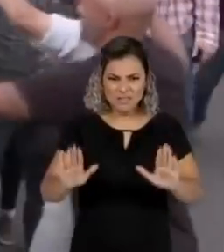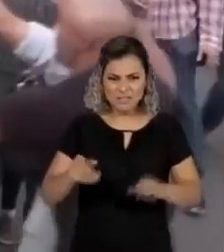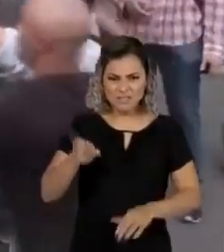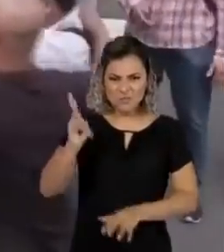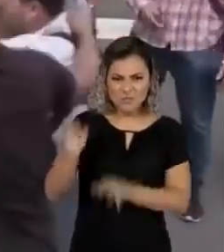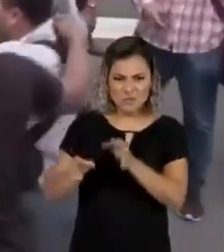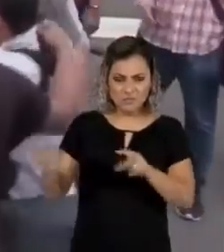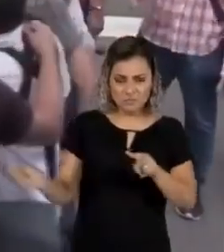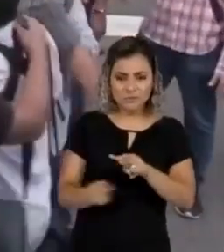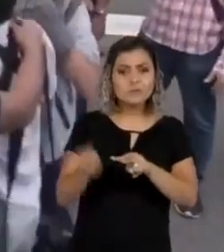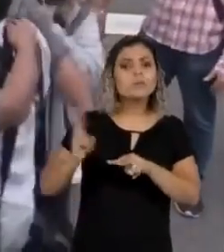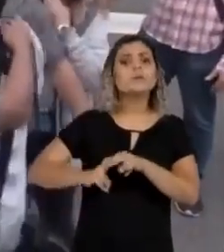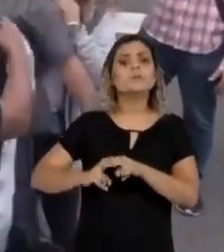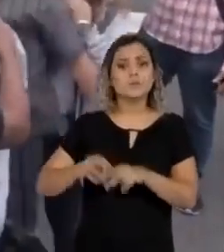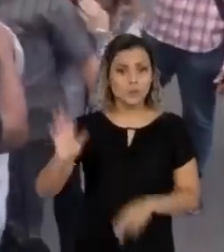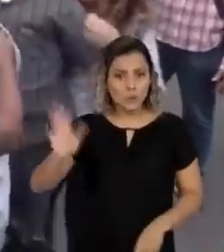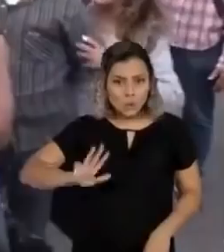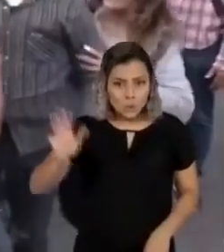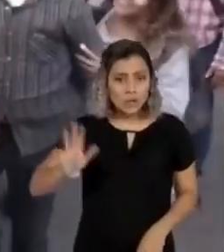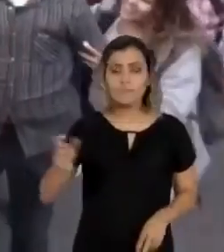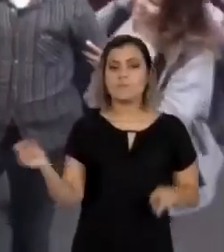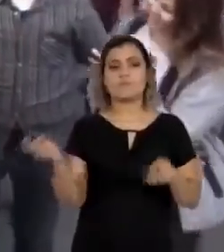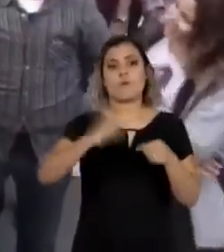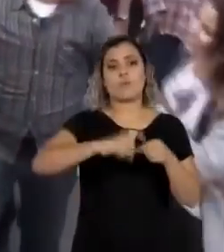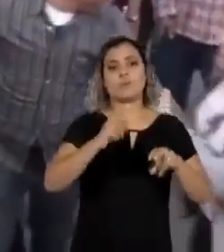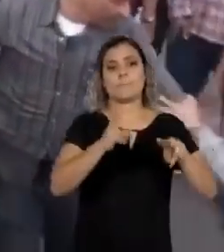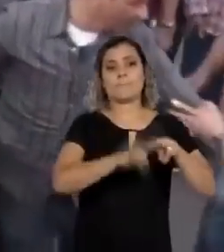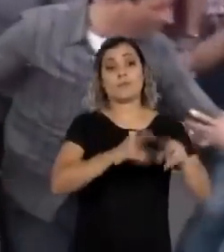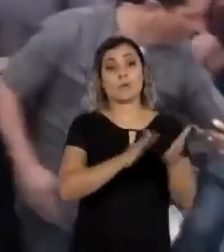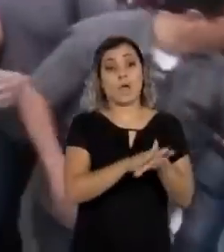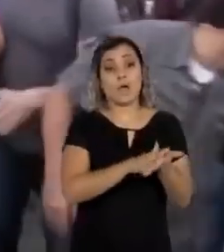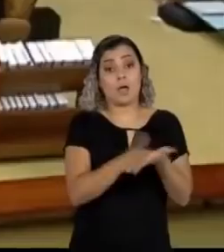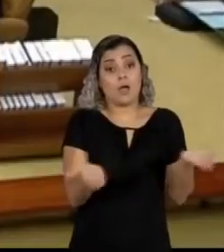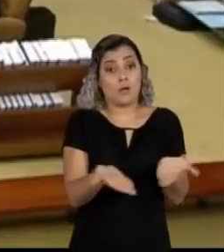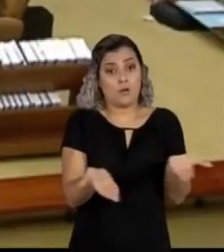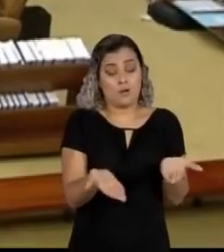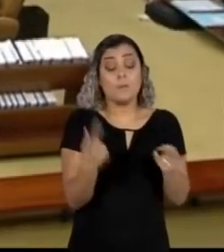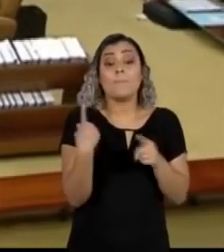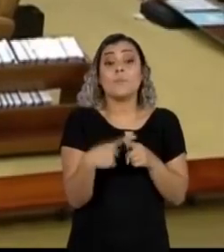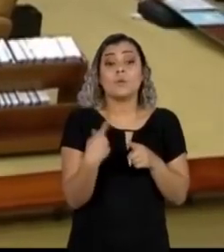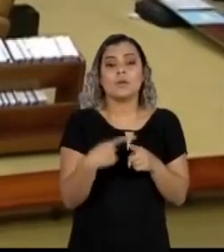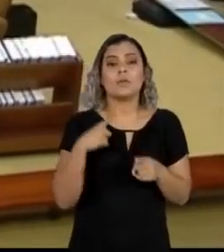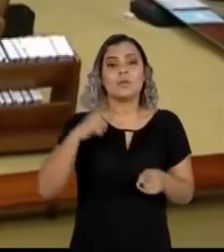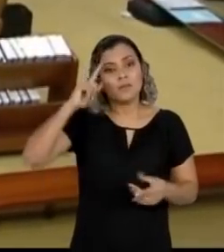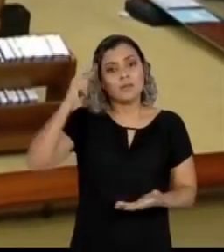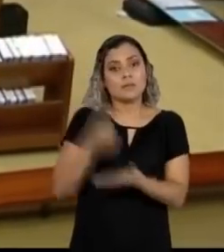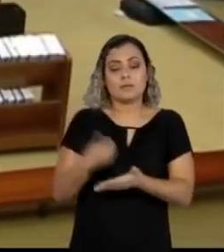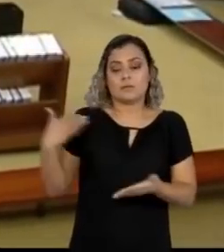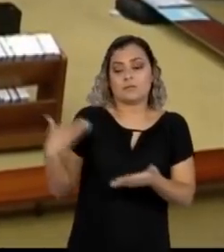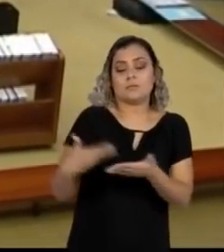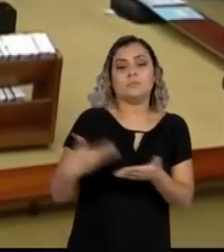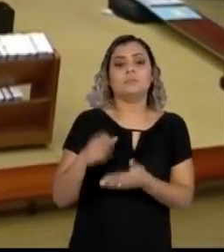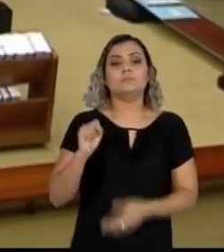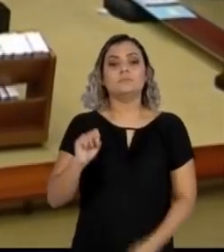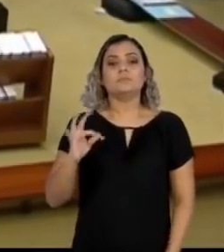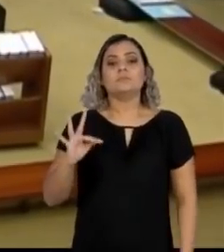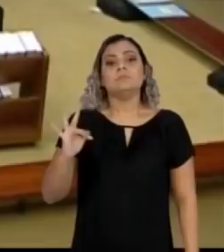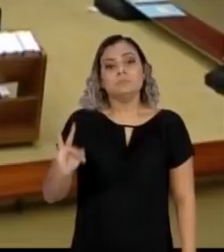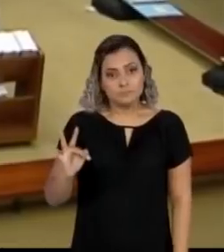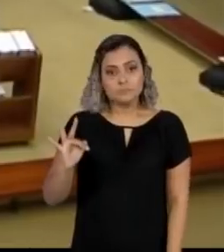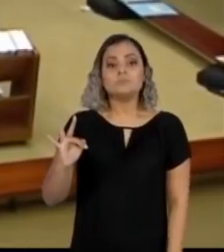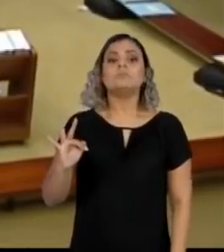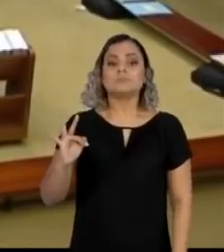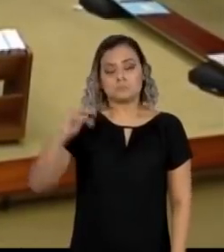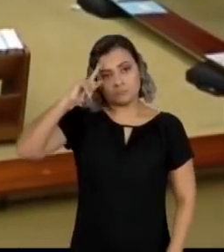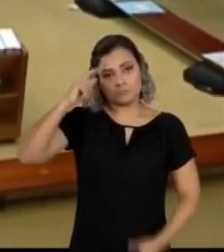segunda instância, o ex-presidente não deve voltar a ser preso, devido à recente decisão do Supremo que restabeleceu